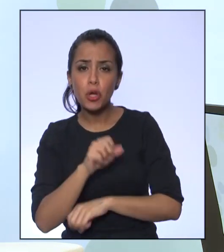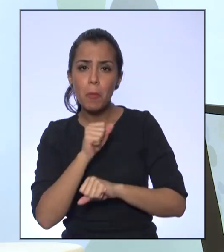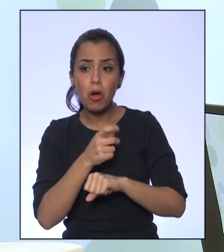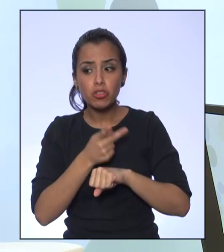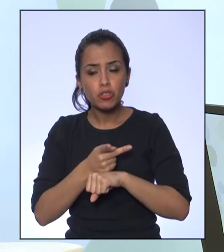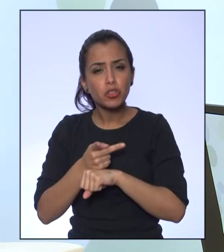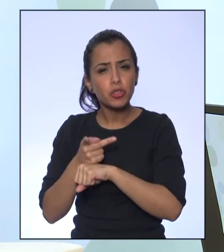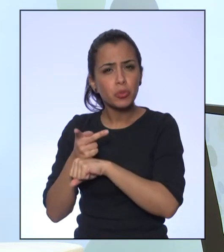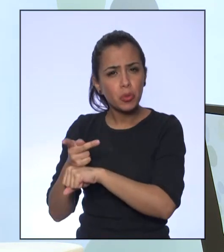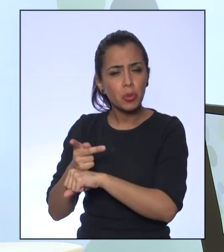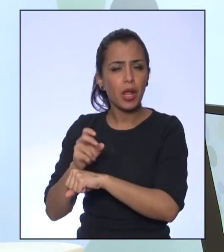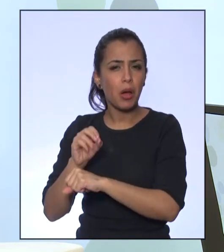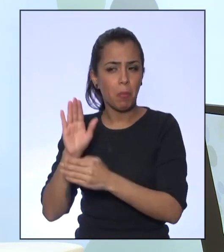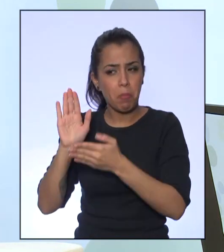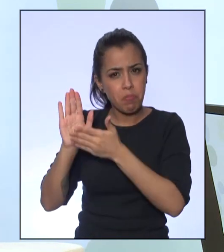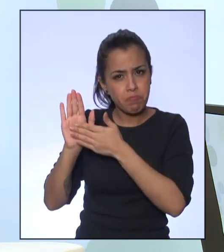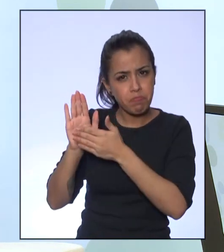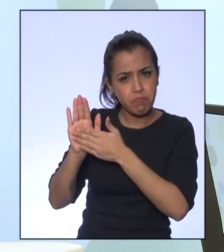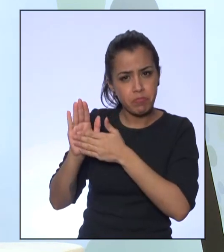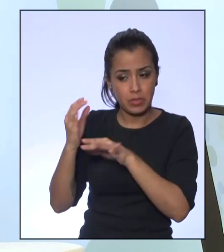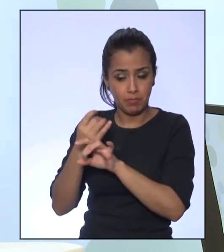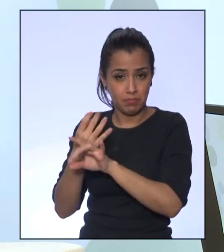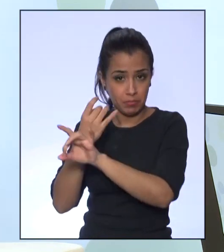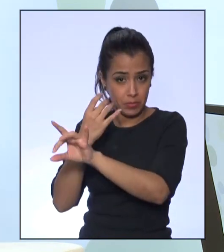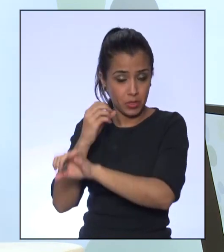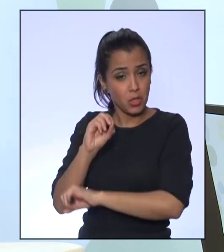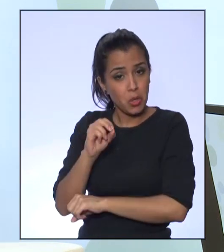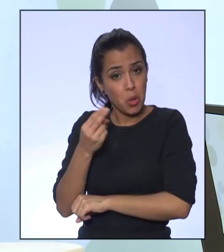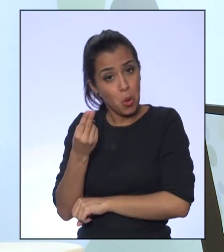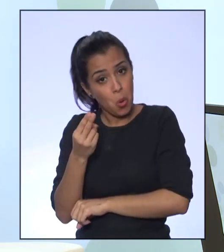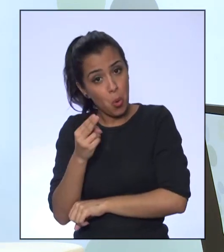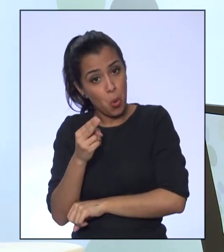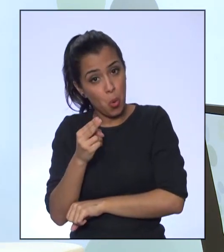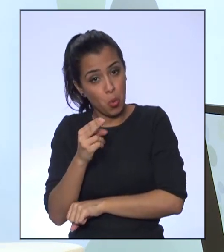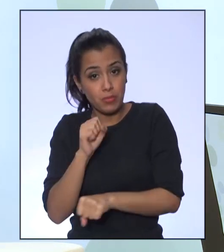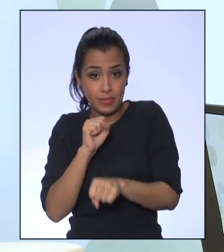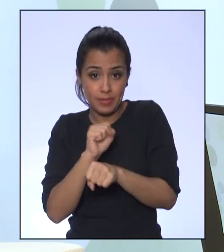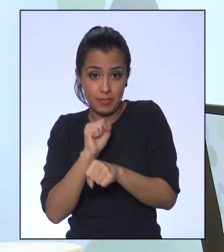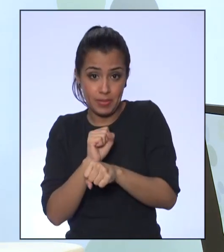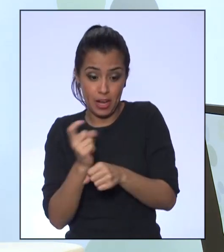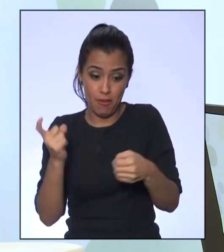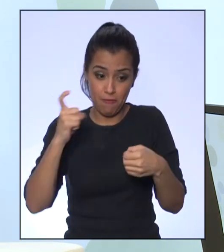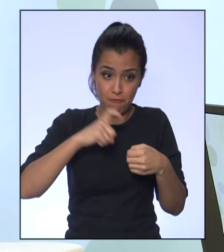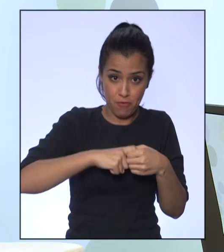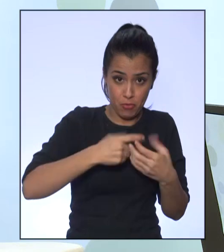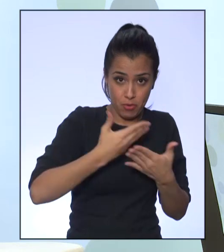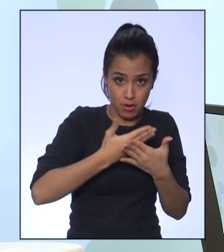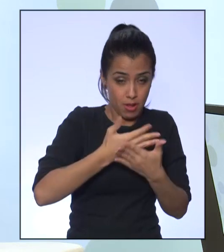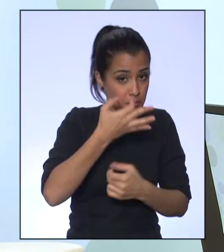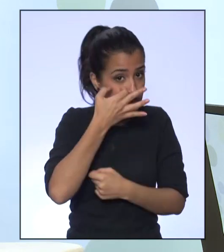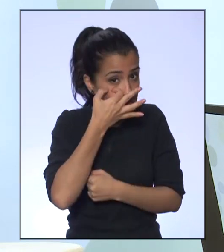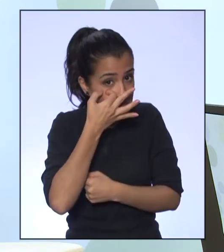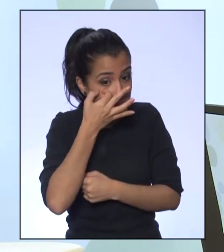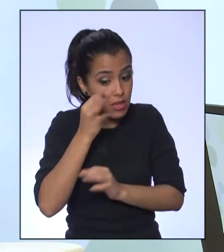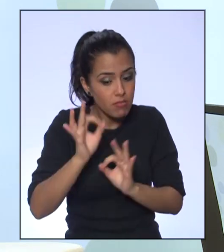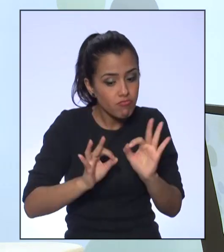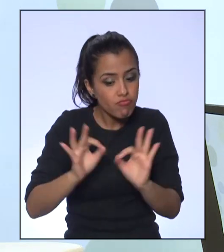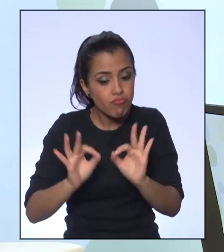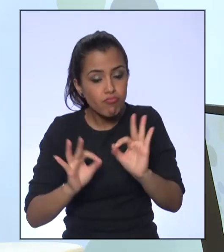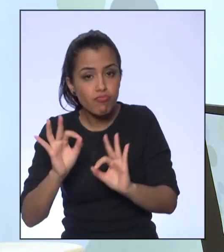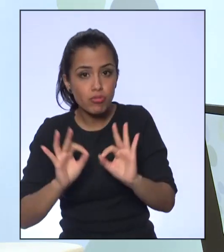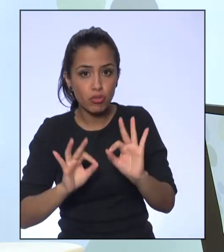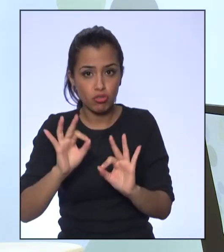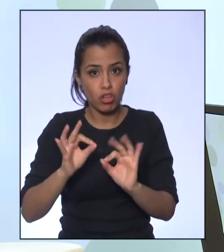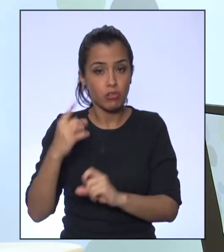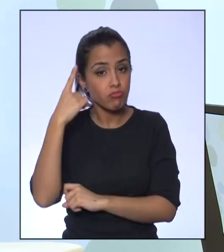algo remoto ou, quando voltar às aulas, também elaborar esse projeto. A gente tem aqui na